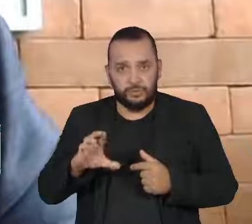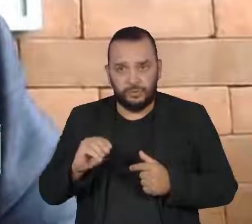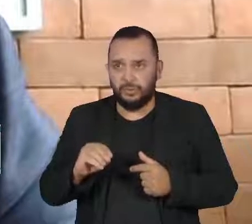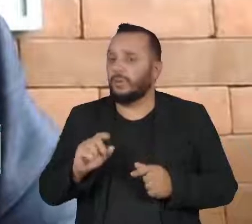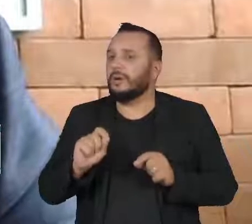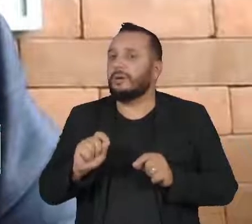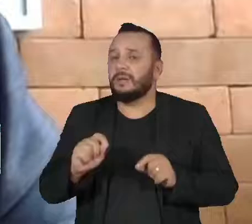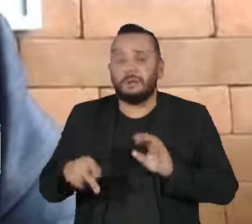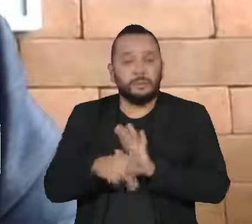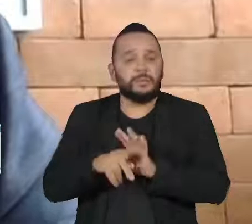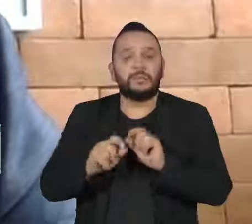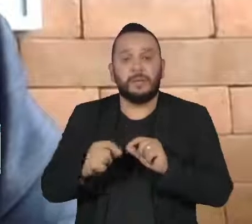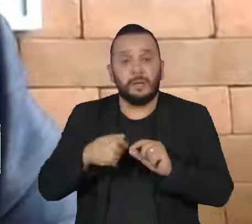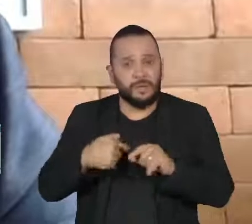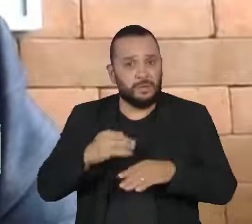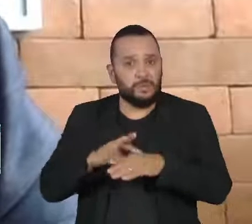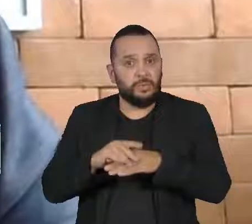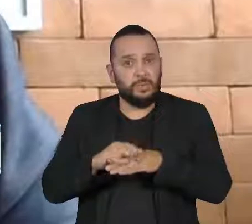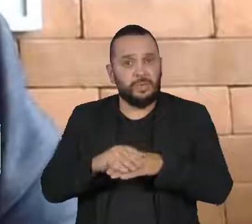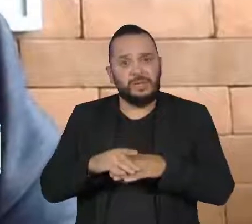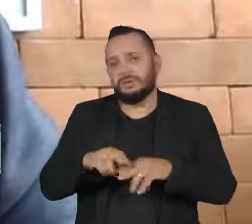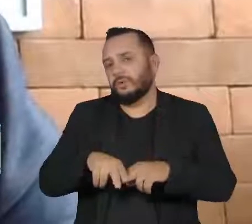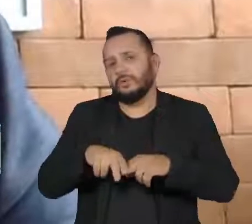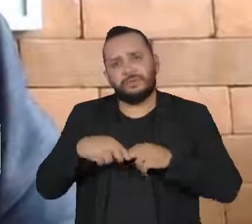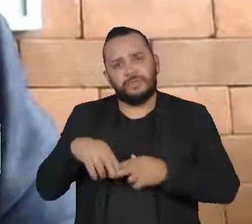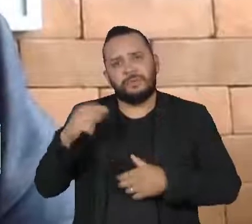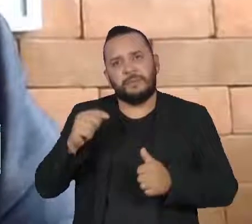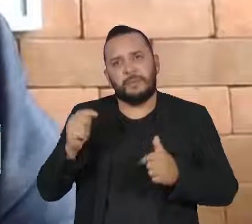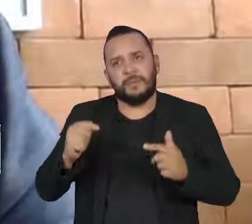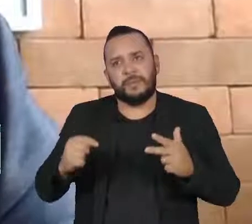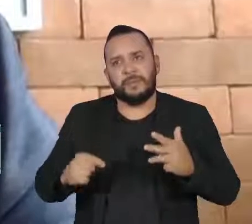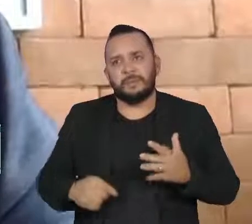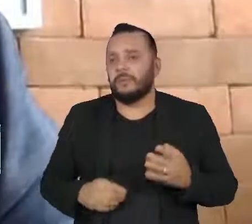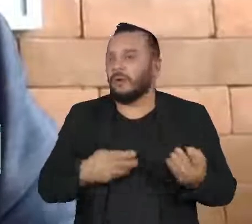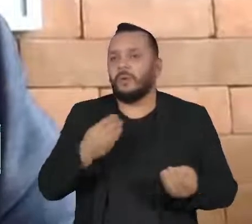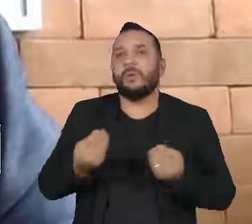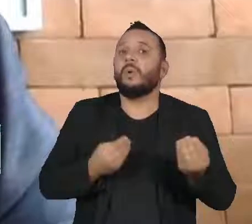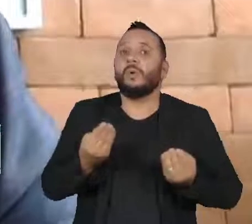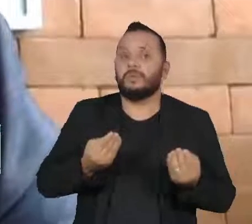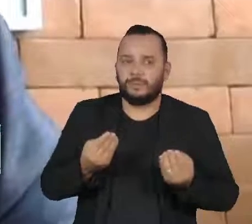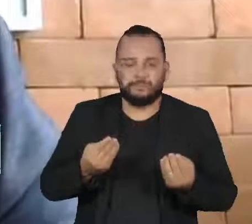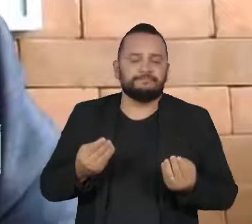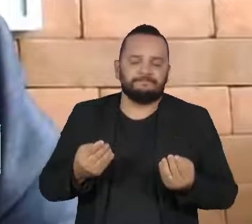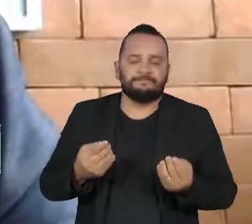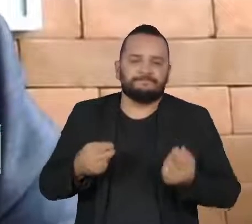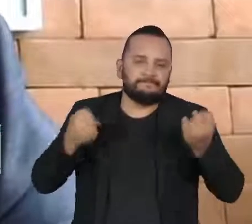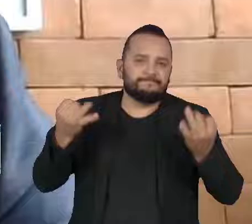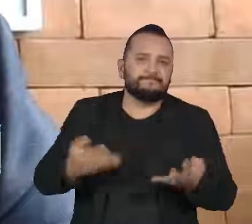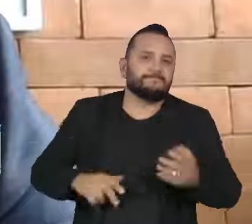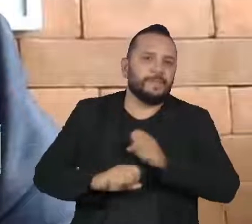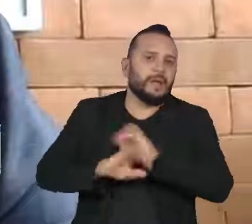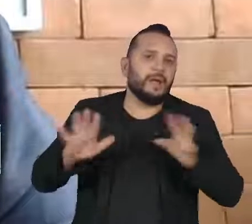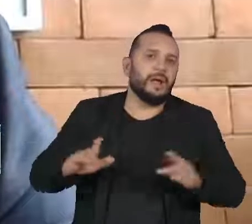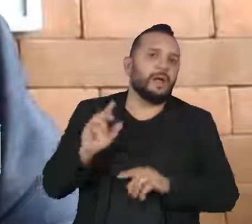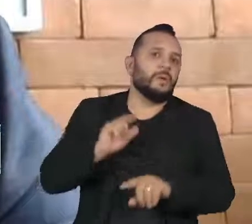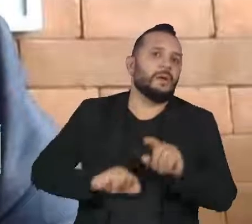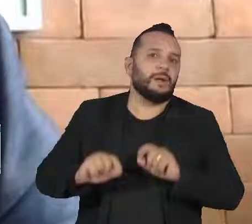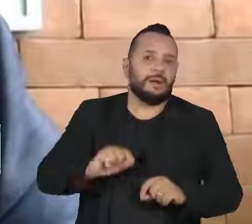acontecem por uma causa multifatorial, mas de uma forma muito prática eu te diria que há